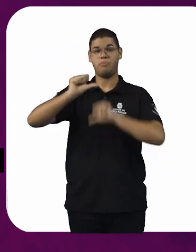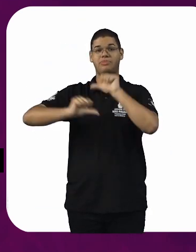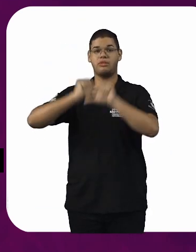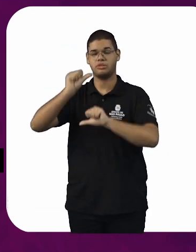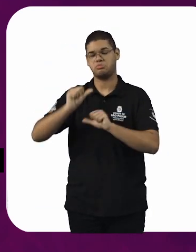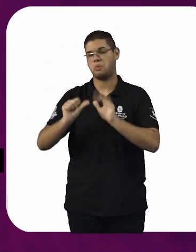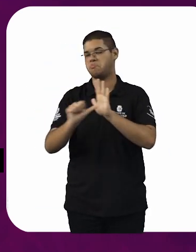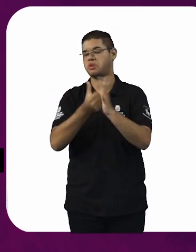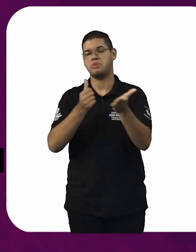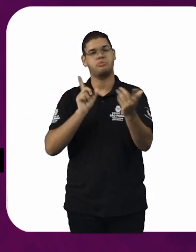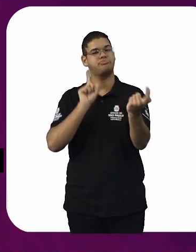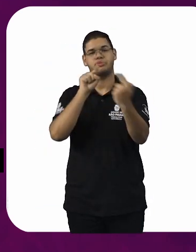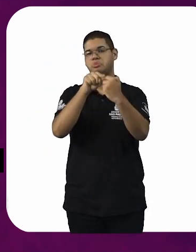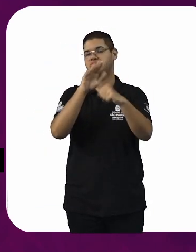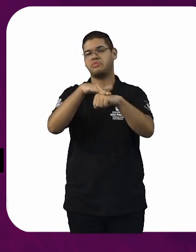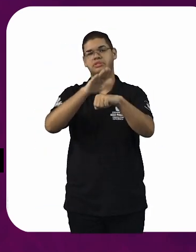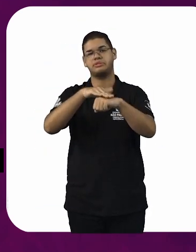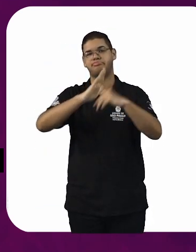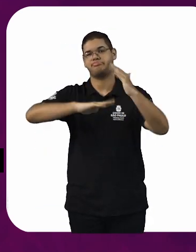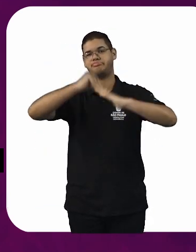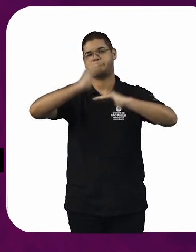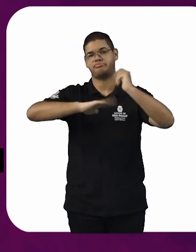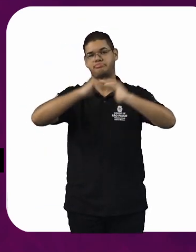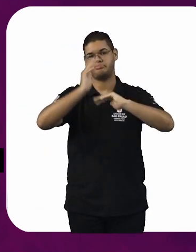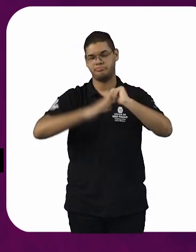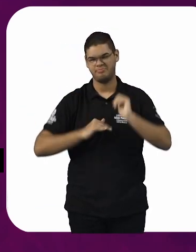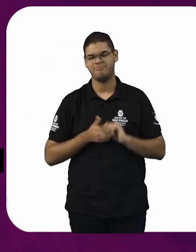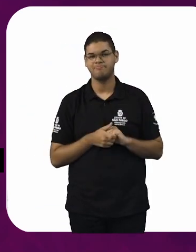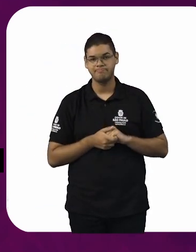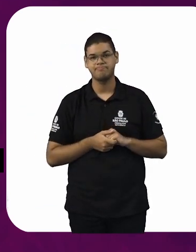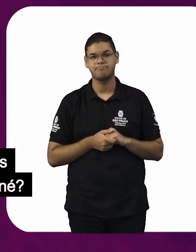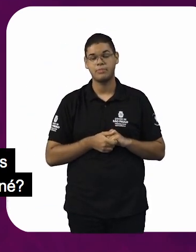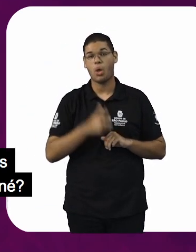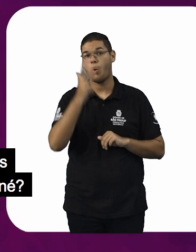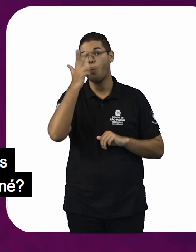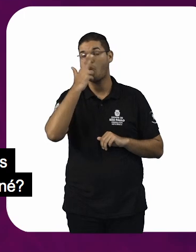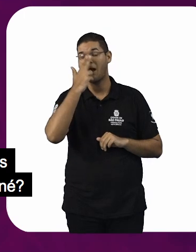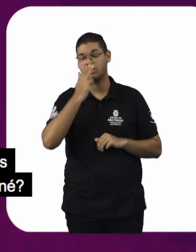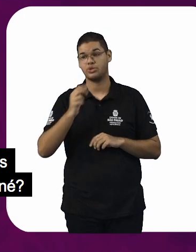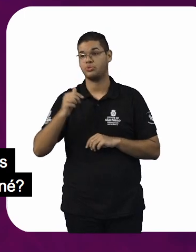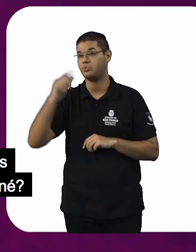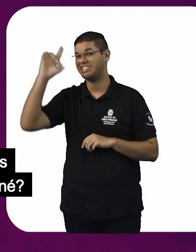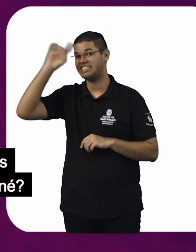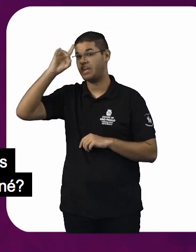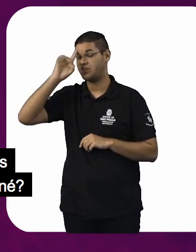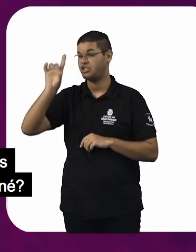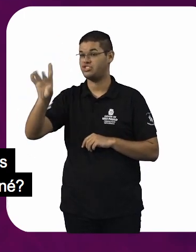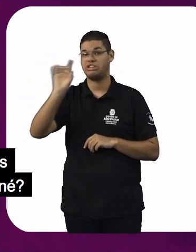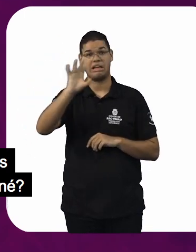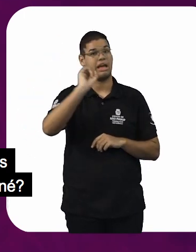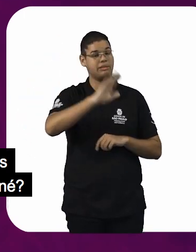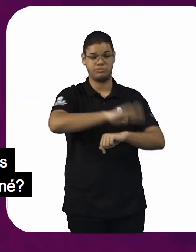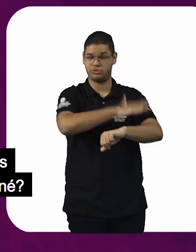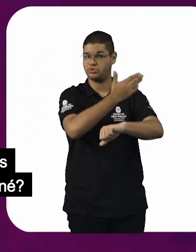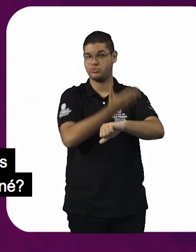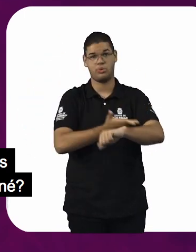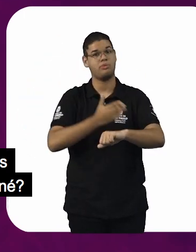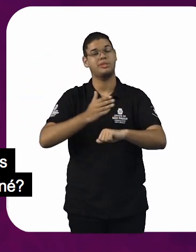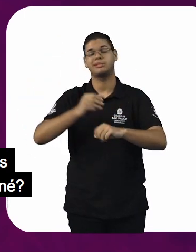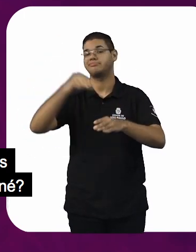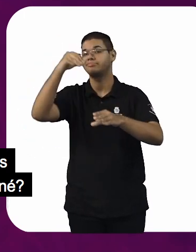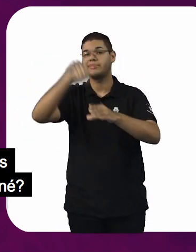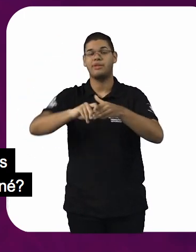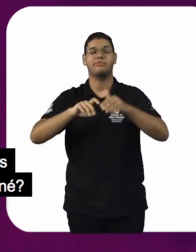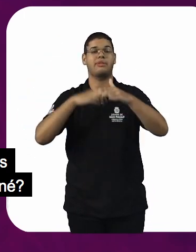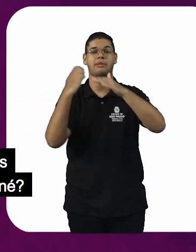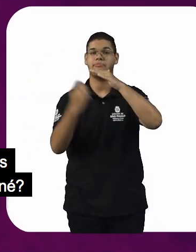mude a mentalidade de cada colaborador de uma instituição, de uma empresa, e que as pessoas começam